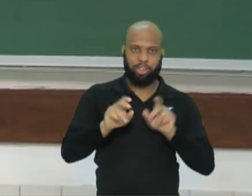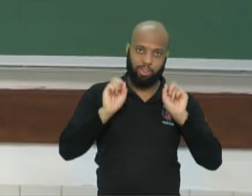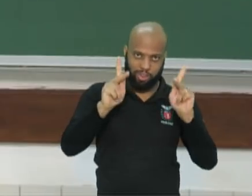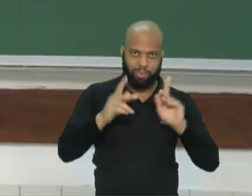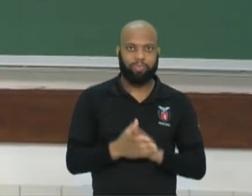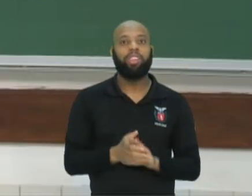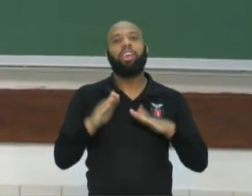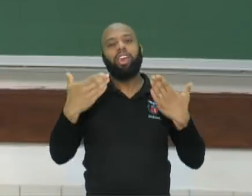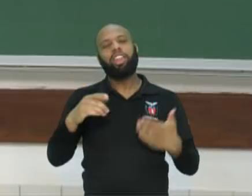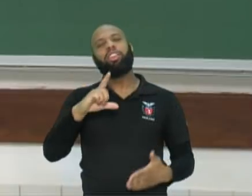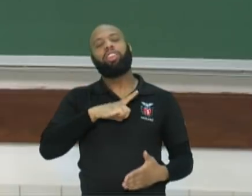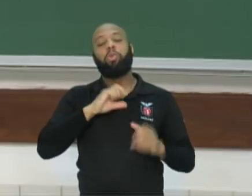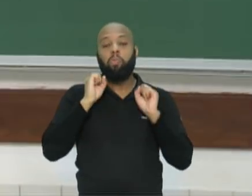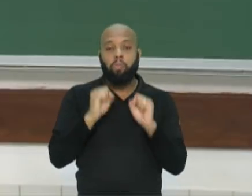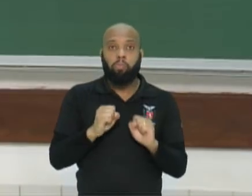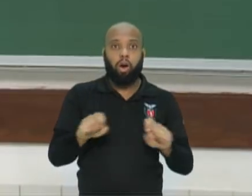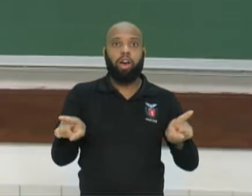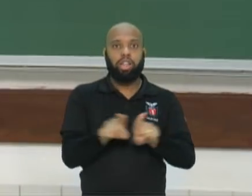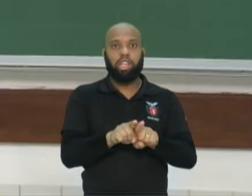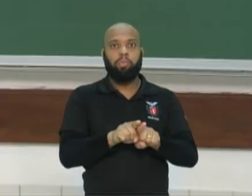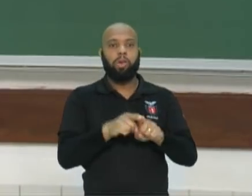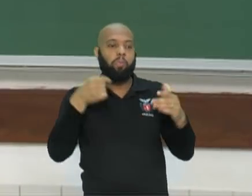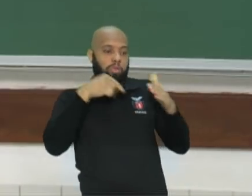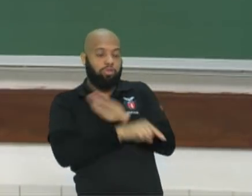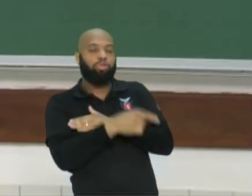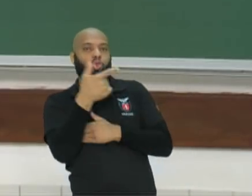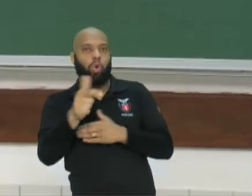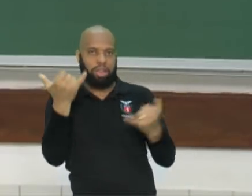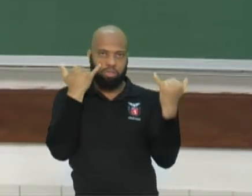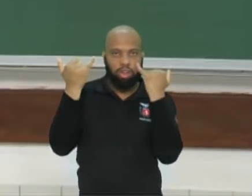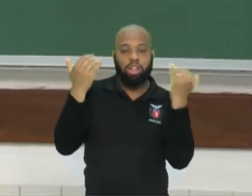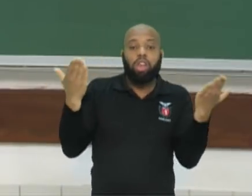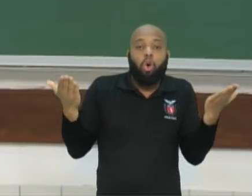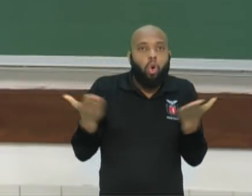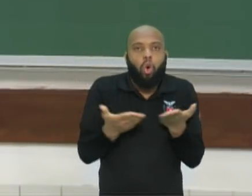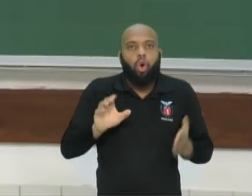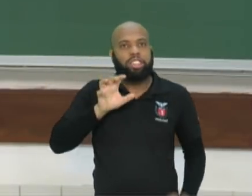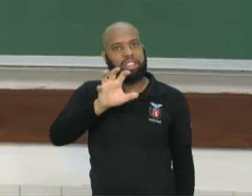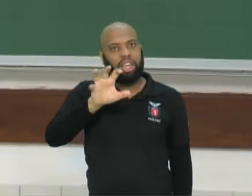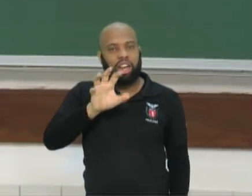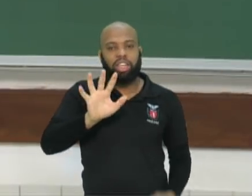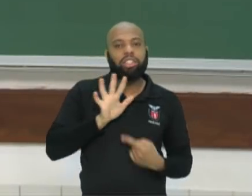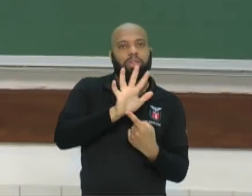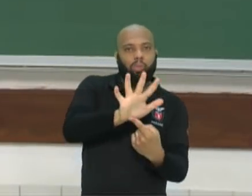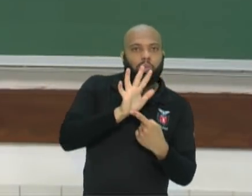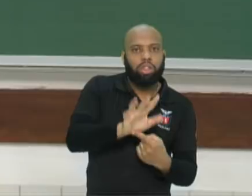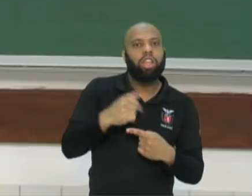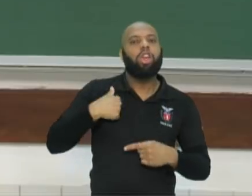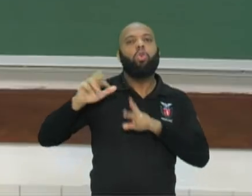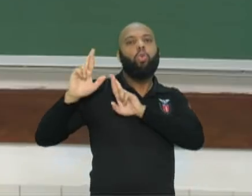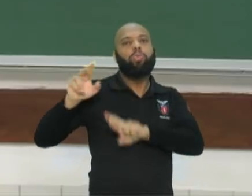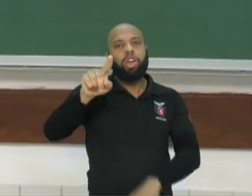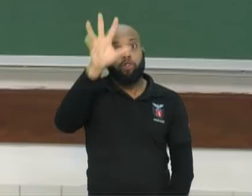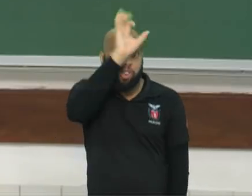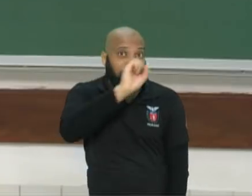Então, assim, claro que a gente poderia trabalhar muitos outros dados, mas a ideia da aula de hoje foi trazida, espero ter